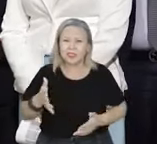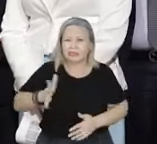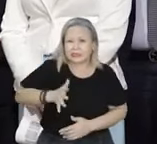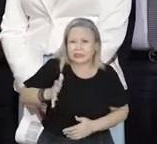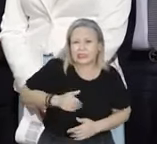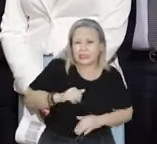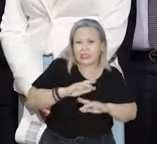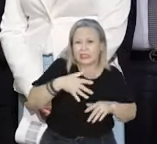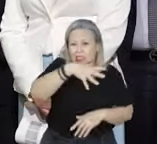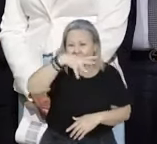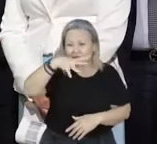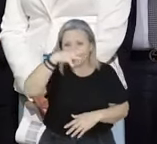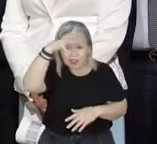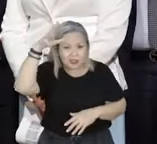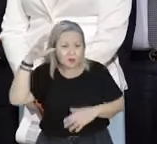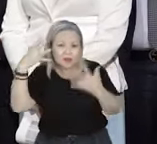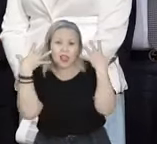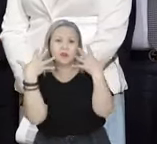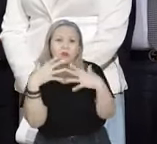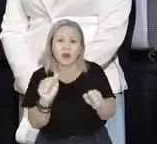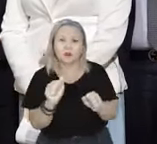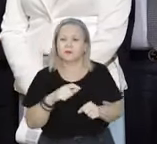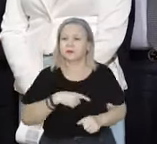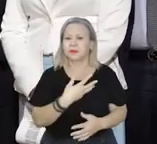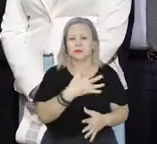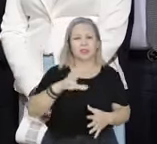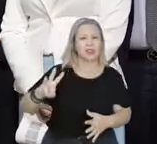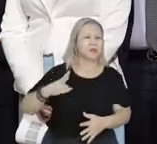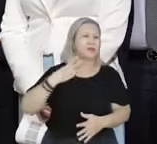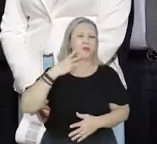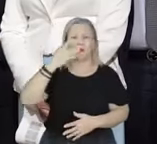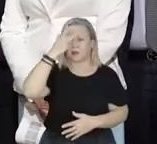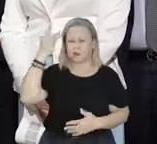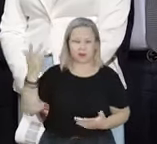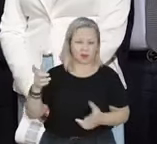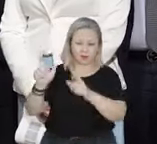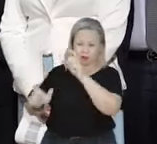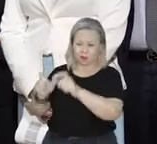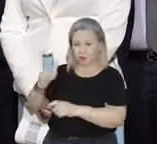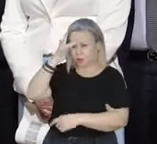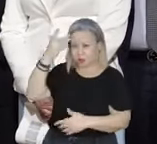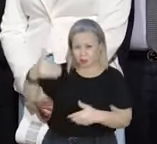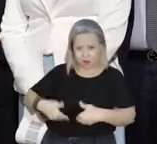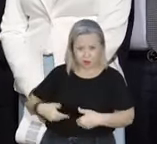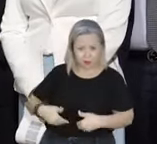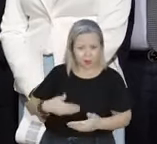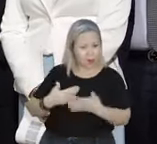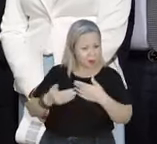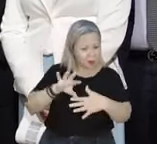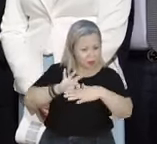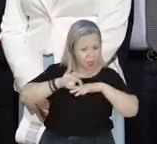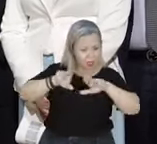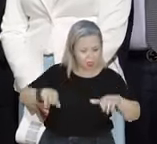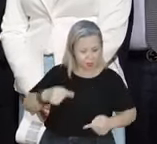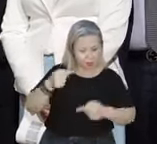tenha milhões de pessoas passando fome. É vergonhoso, é feio. Eu acho que o papel de qualquer governante, qualquer liderança política que está